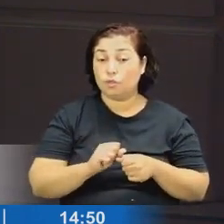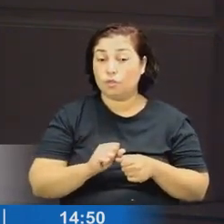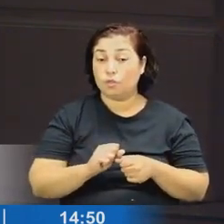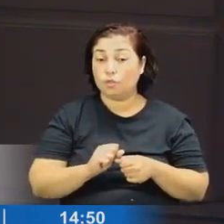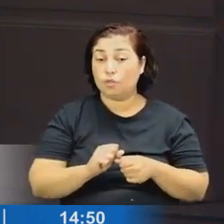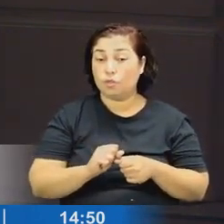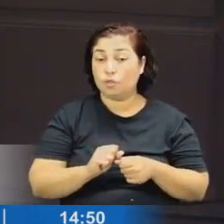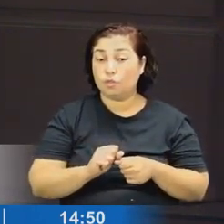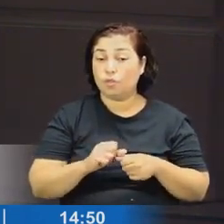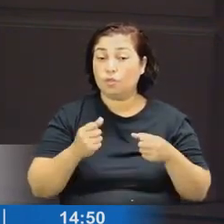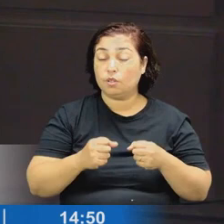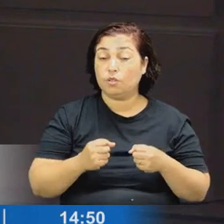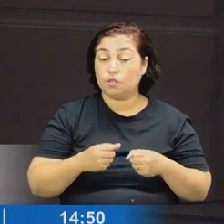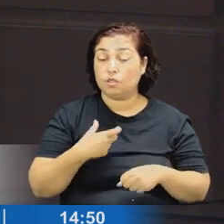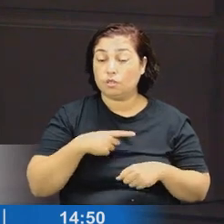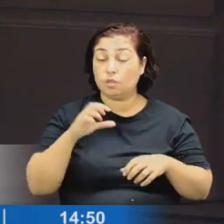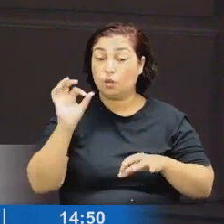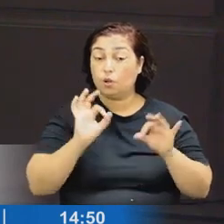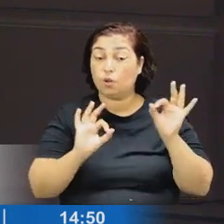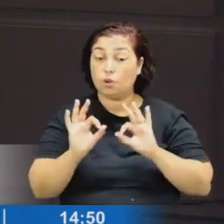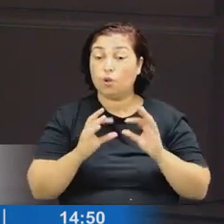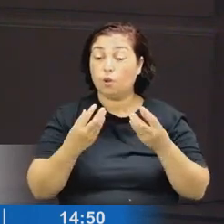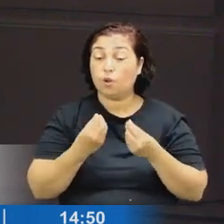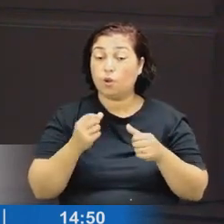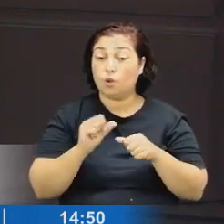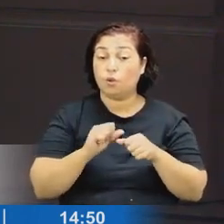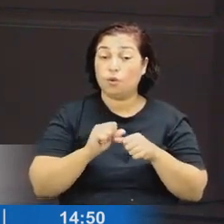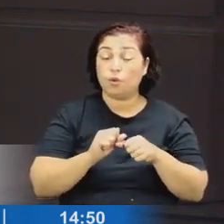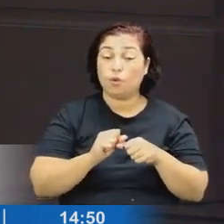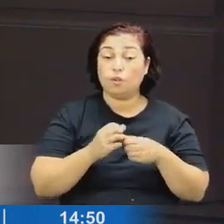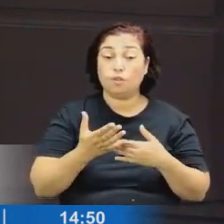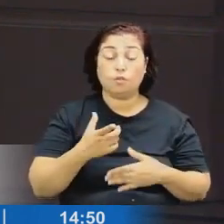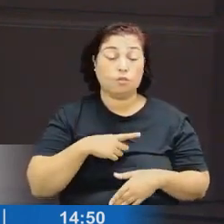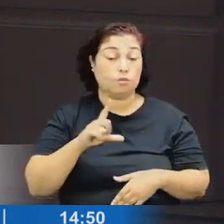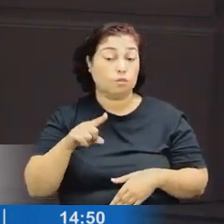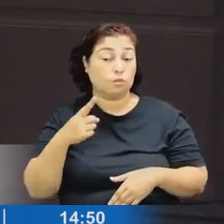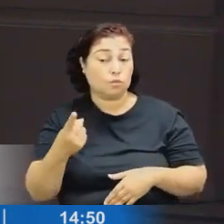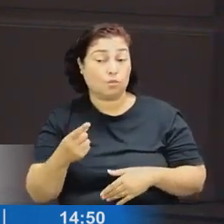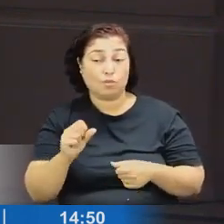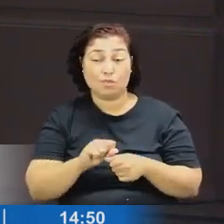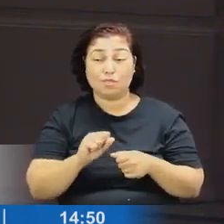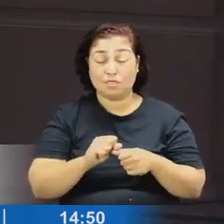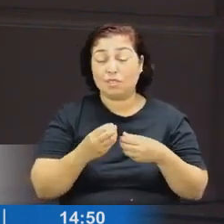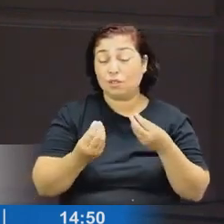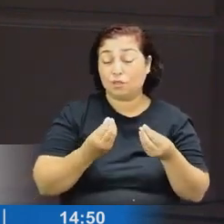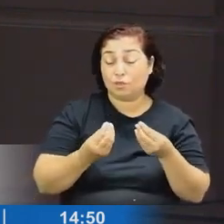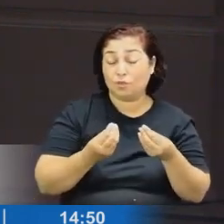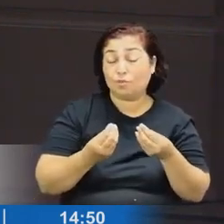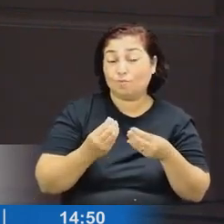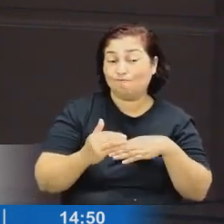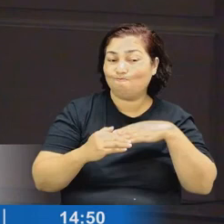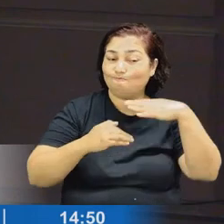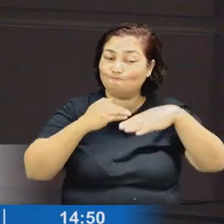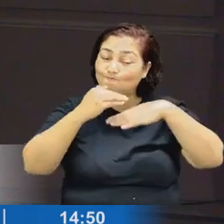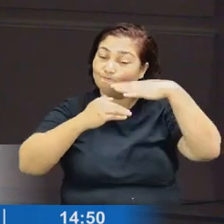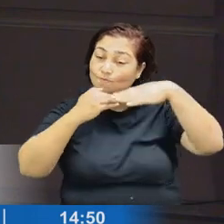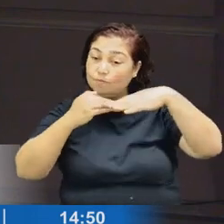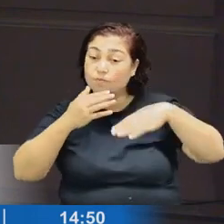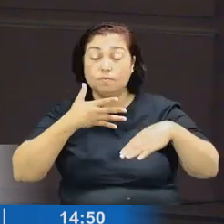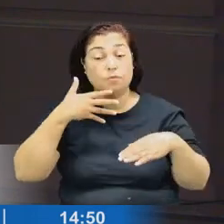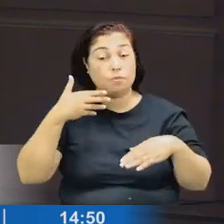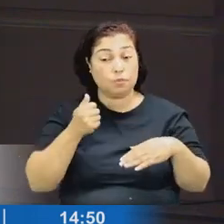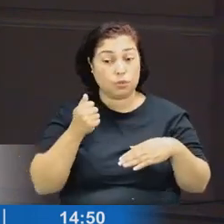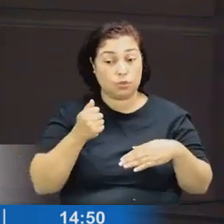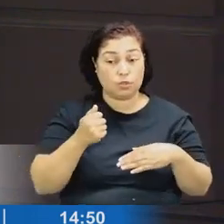doer tem que ter organização né como é que eu faço isso aqui mas eu tenho outras atribuições eu já tenho outra coisa para fazer e tal mas como é que eu vou além para melhorar as coisas né